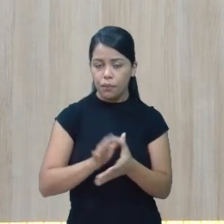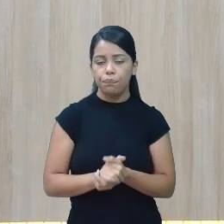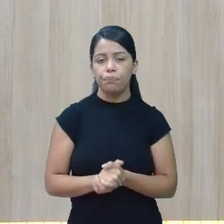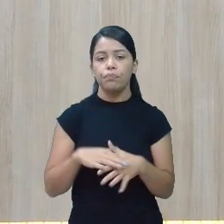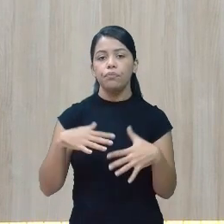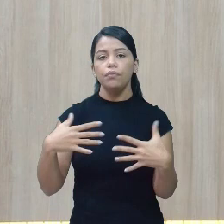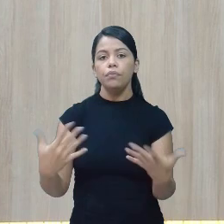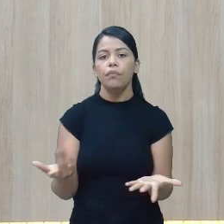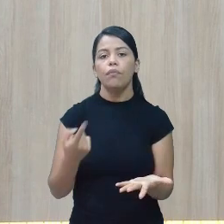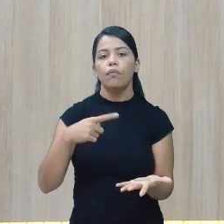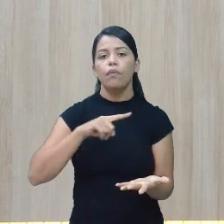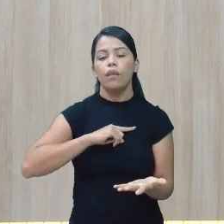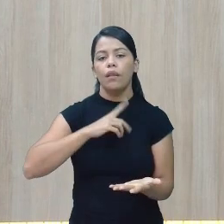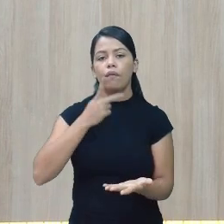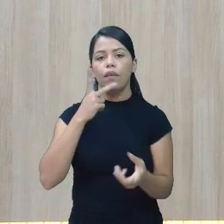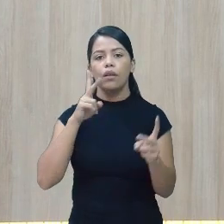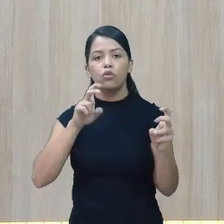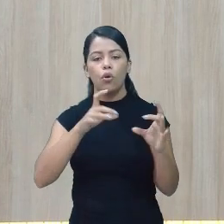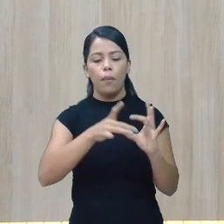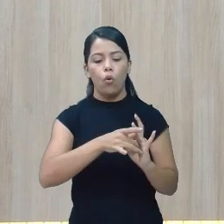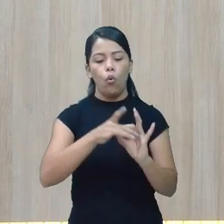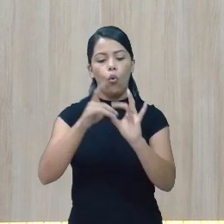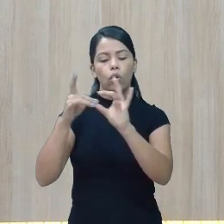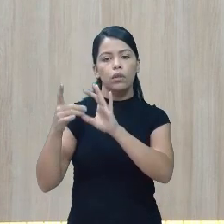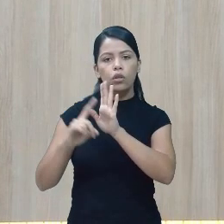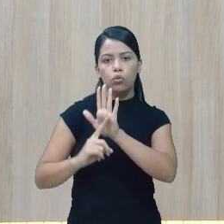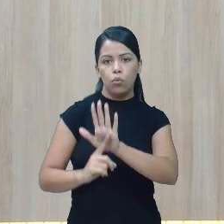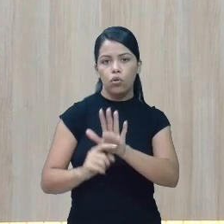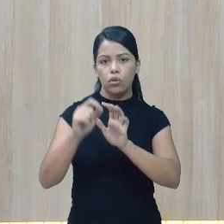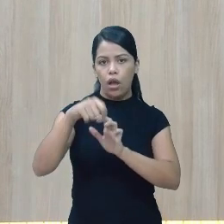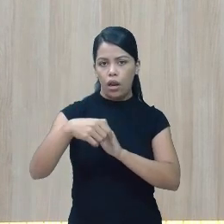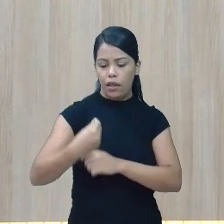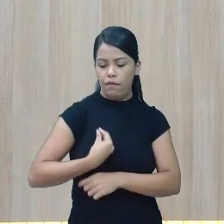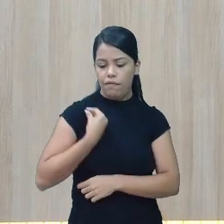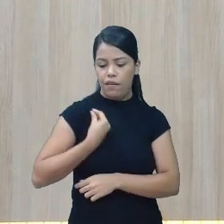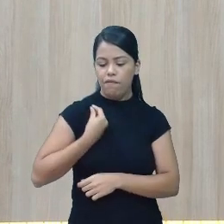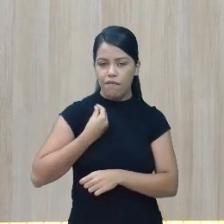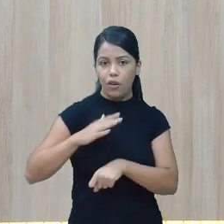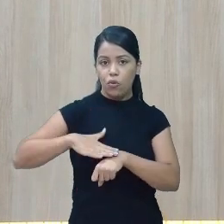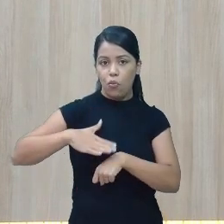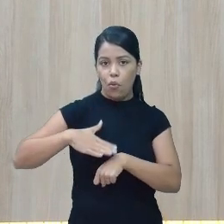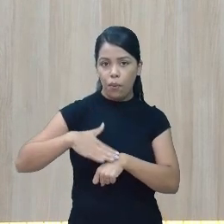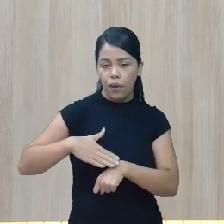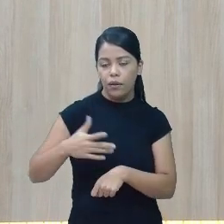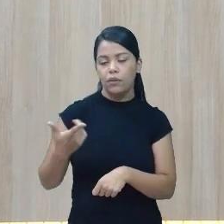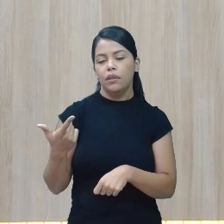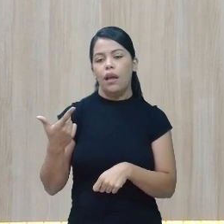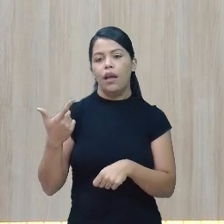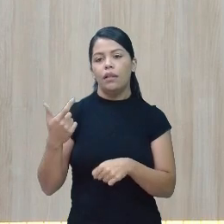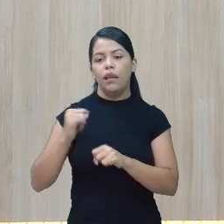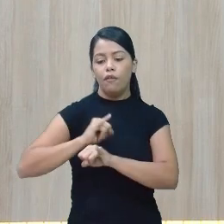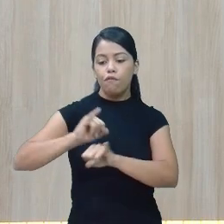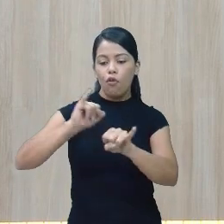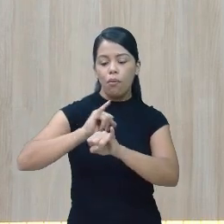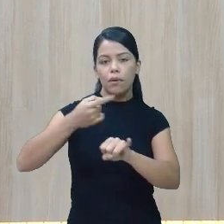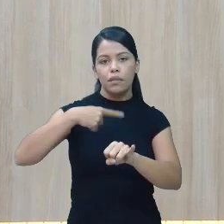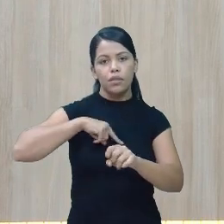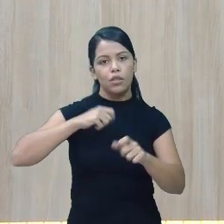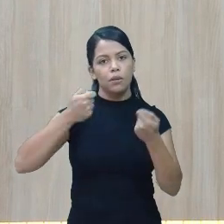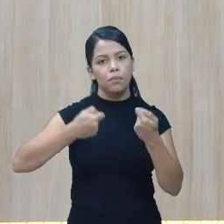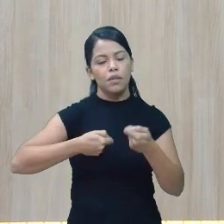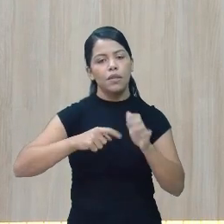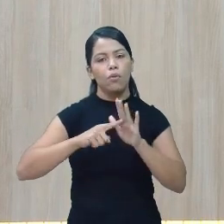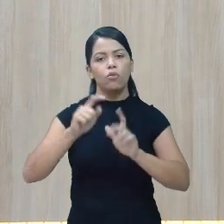pouco desse contexto que a gente está trazendo na aula de hoje, né, vivendo na era da informação, a gente vai precisar trazer